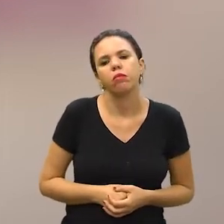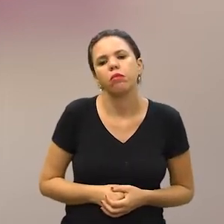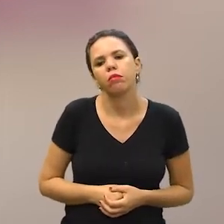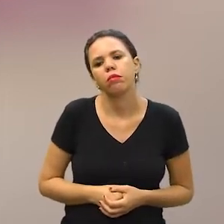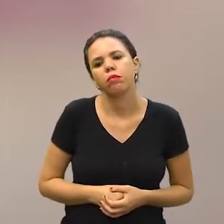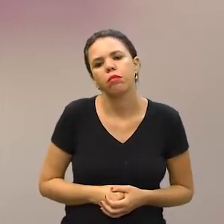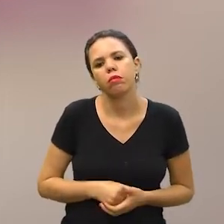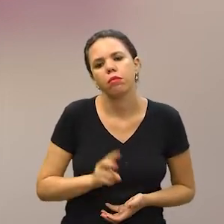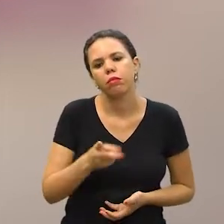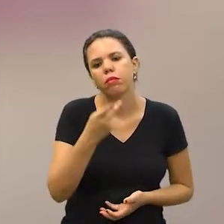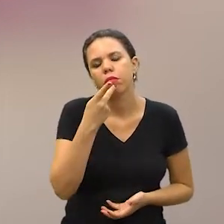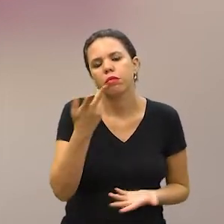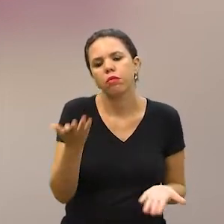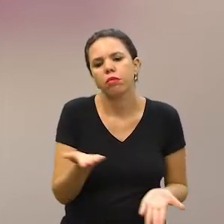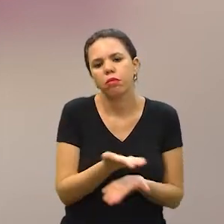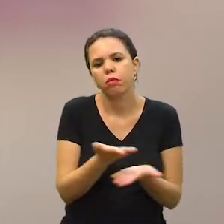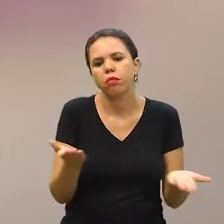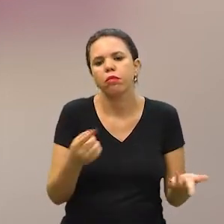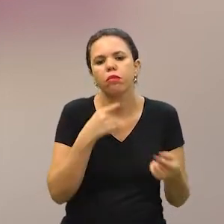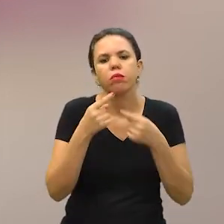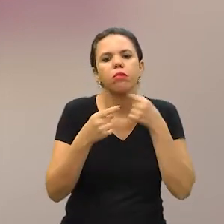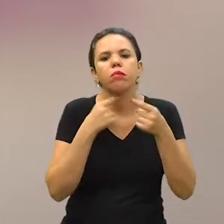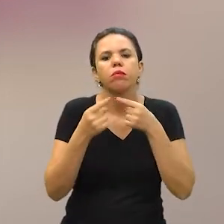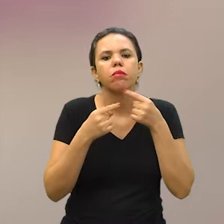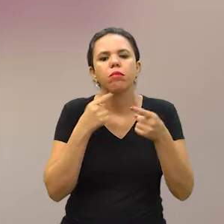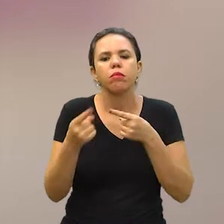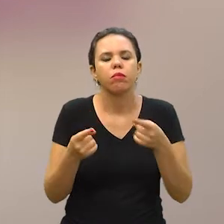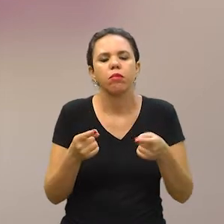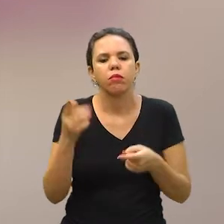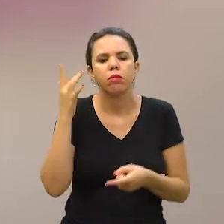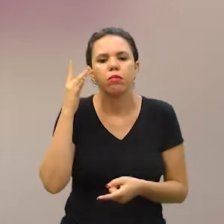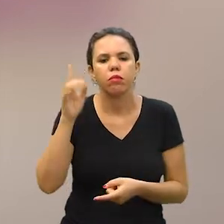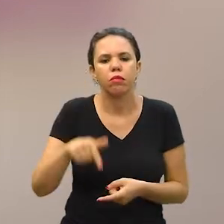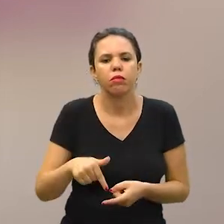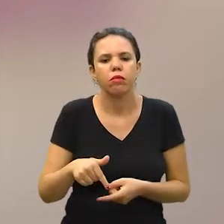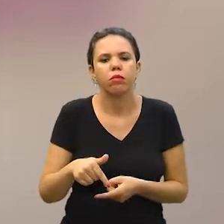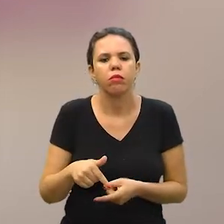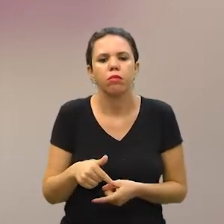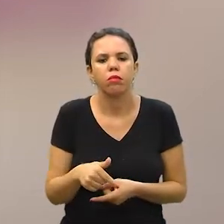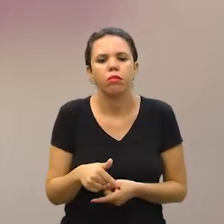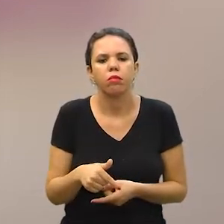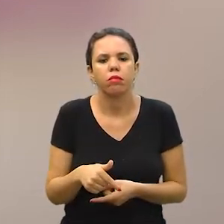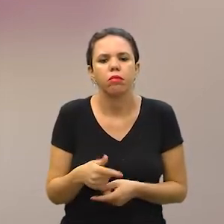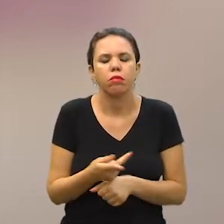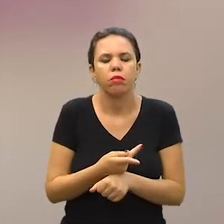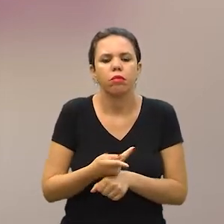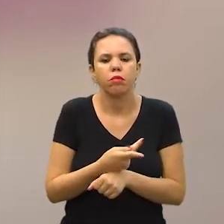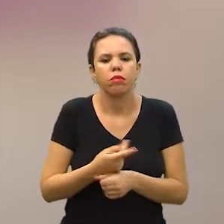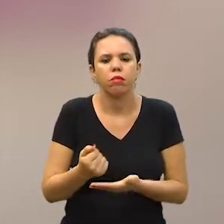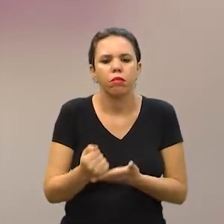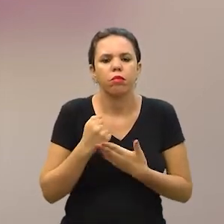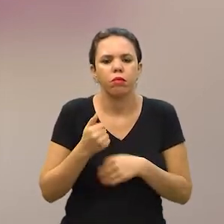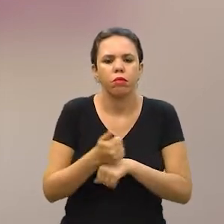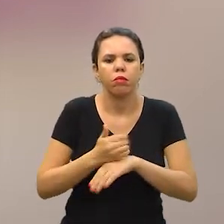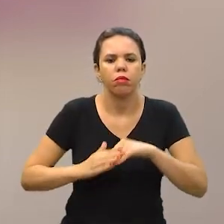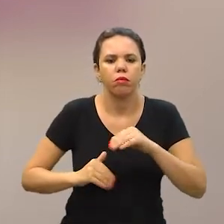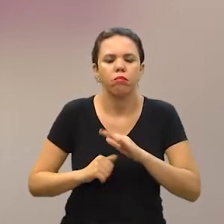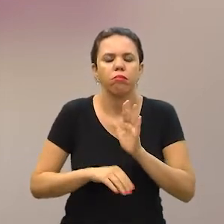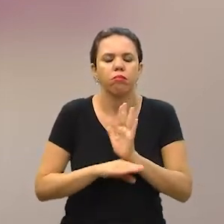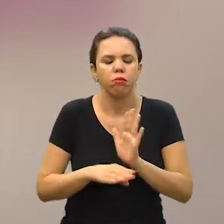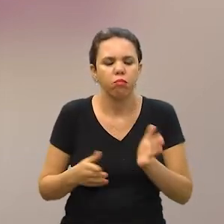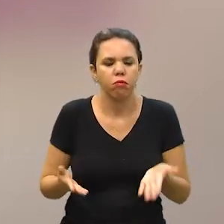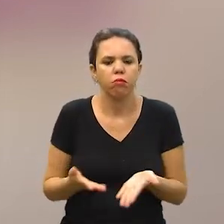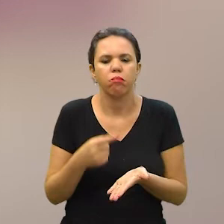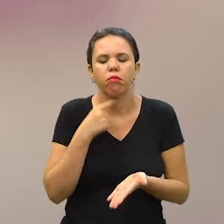Então, a gente sempre diz assim: se você tem uma dúvida, se você acha que é isso, se você acha que é aquilo, busque um auxílio profissional